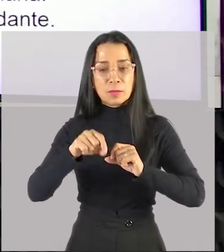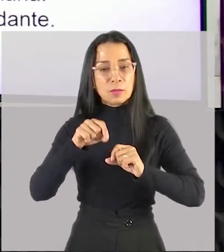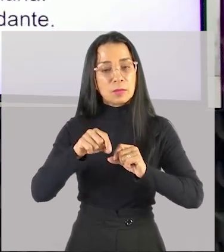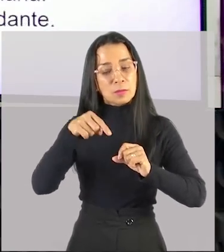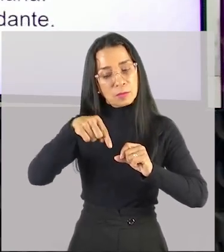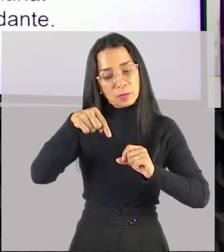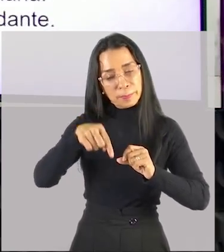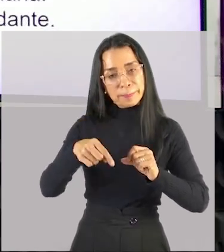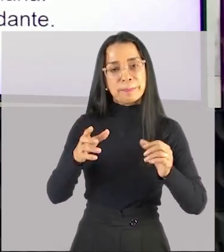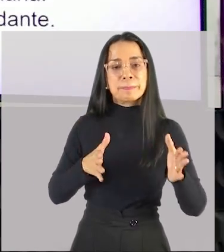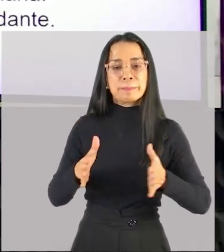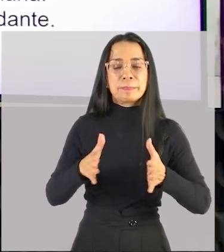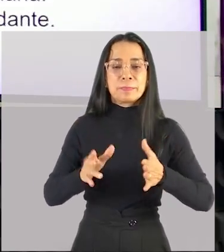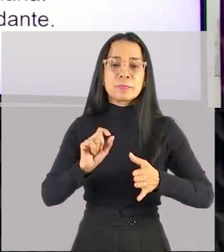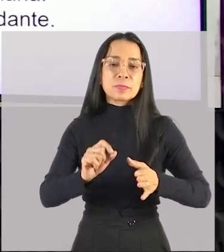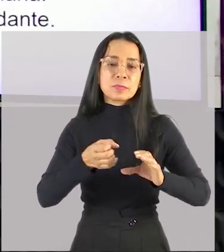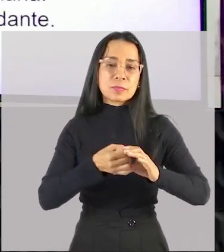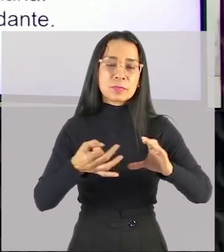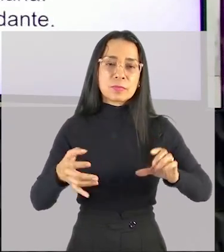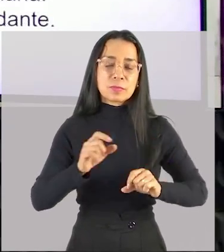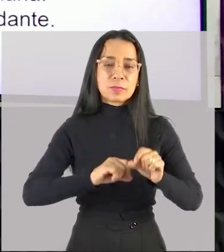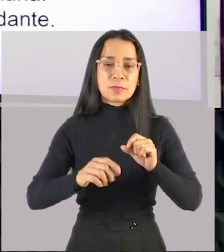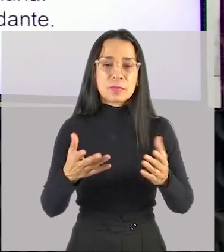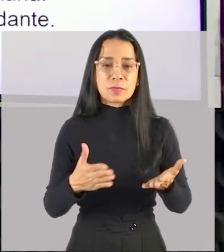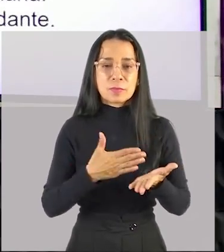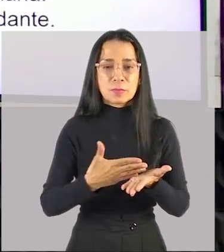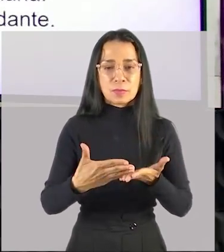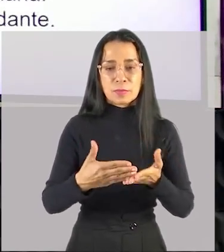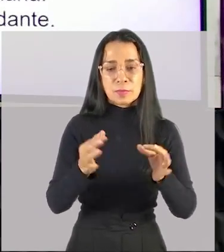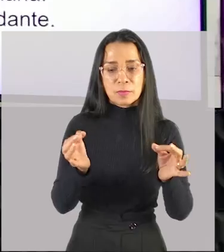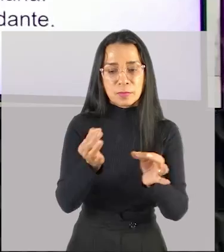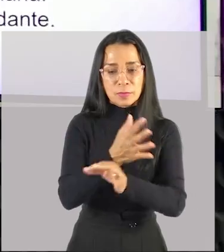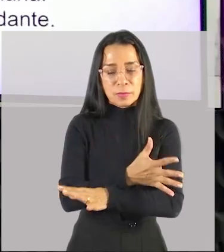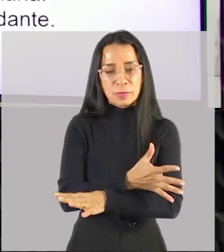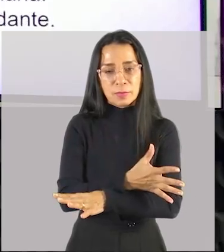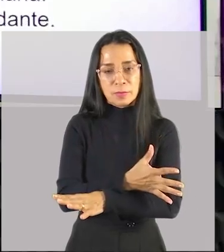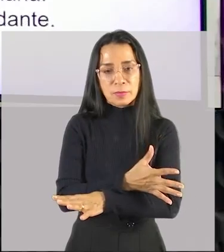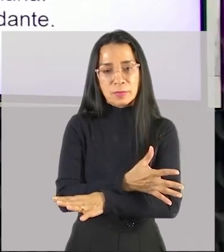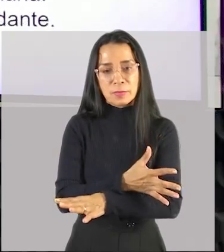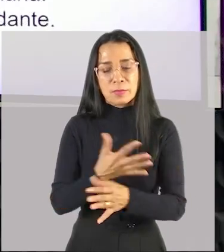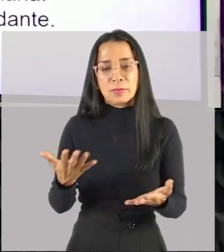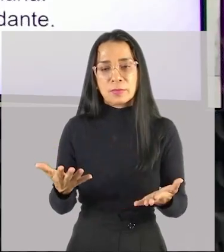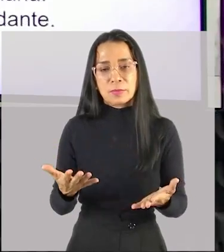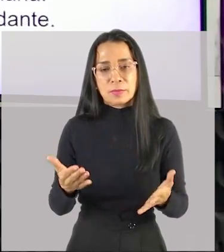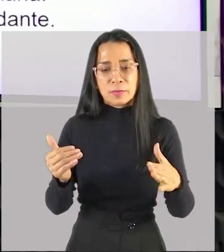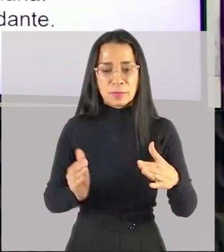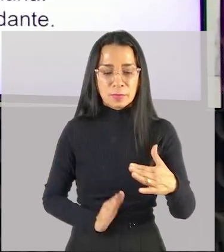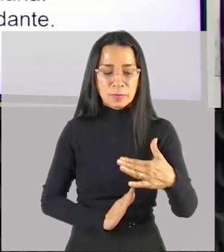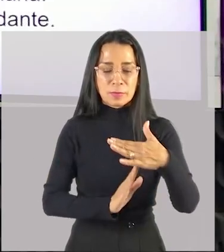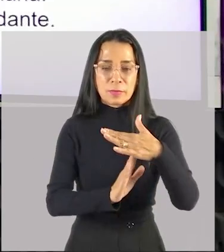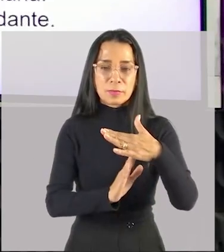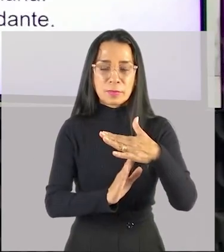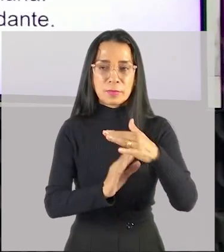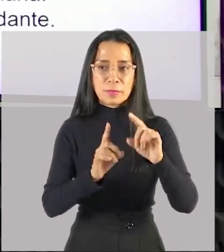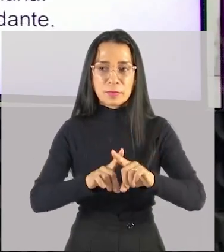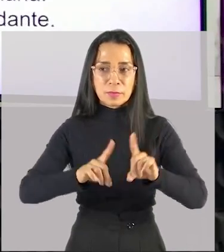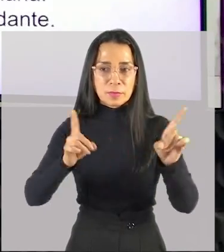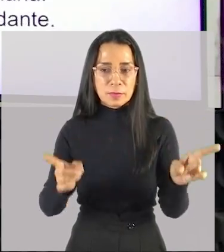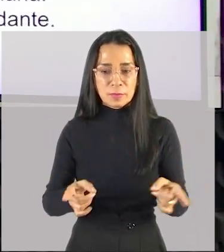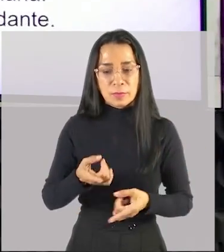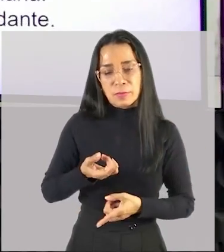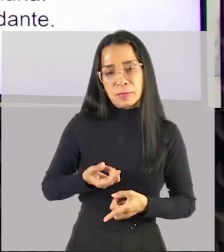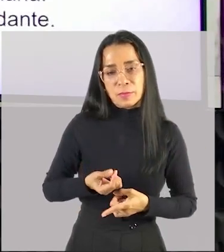da temporalidade. E o que caracteriza essa temporalidade? Ela começa e termina. A finitude. Ao contrário da eternidade, que